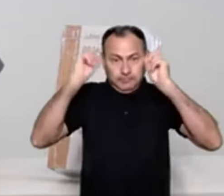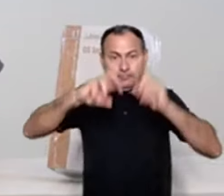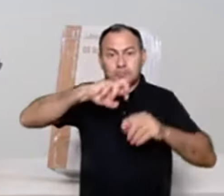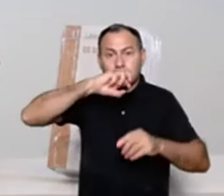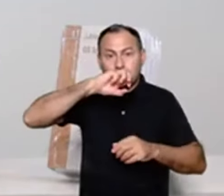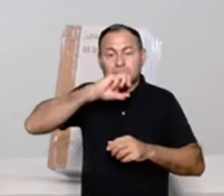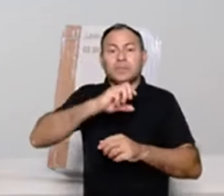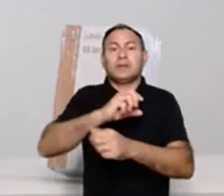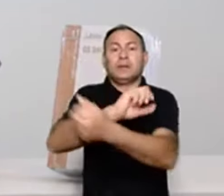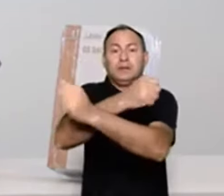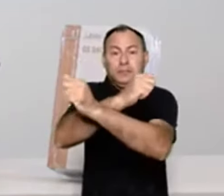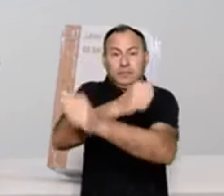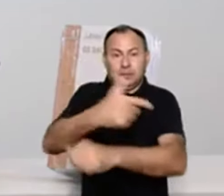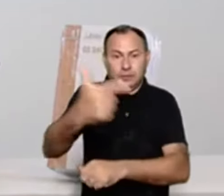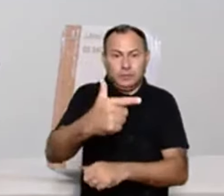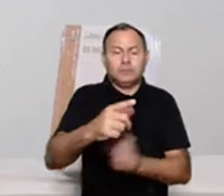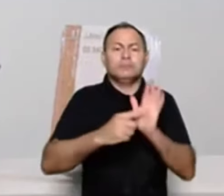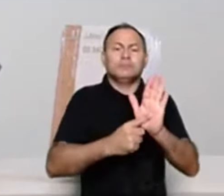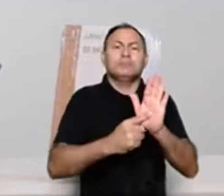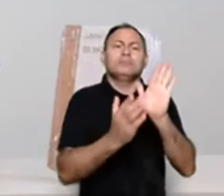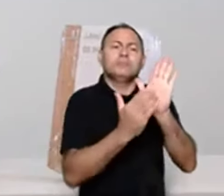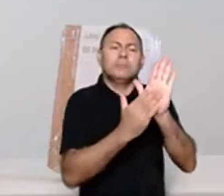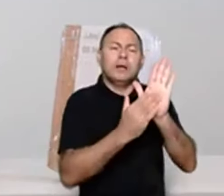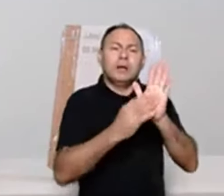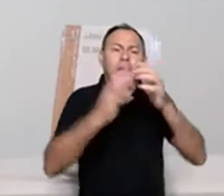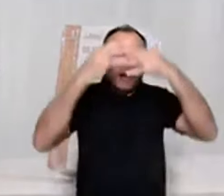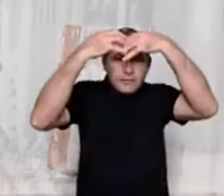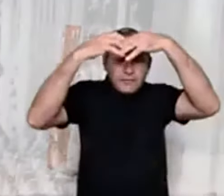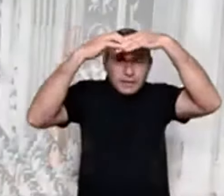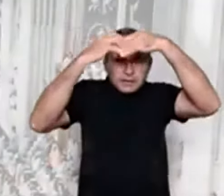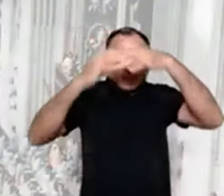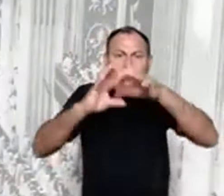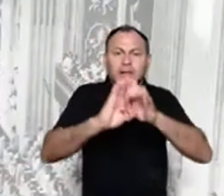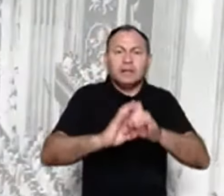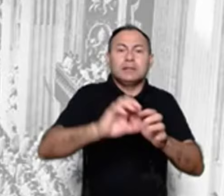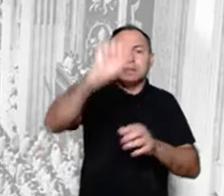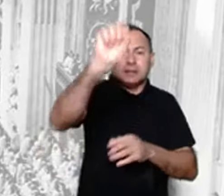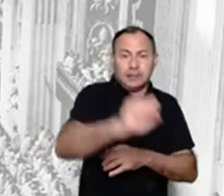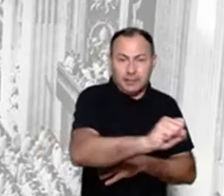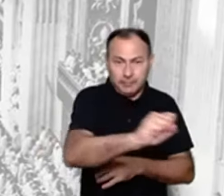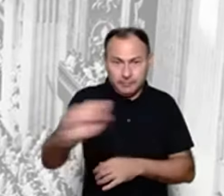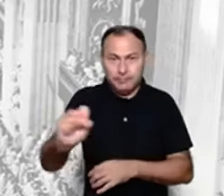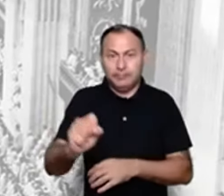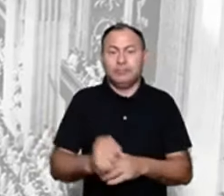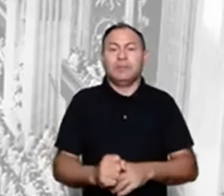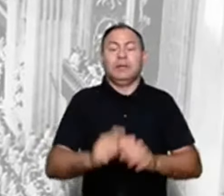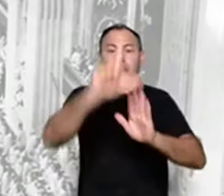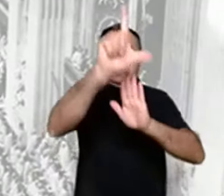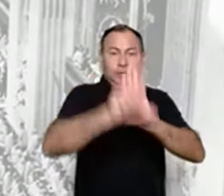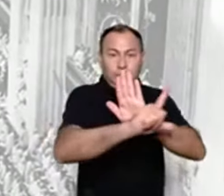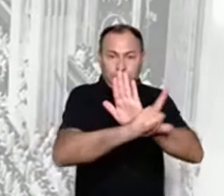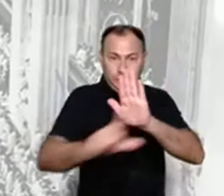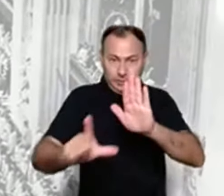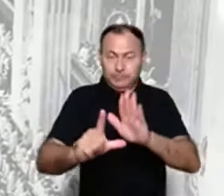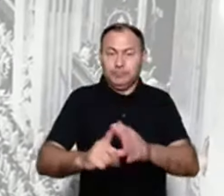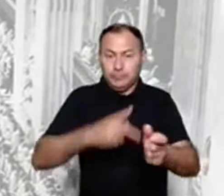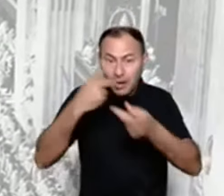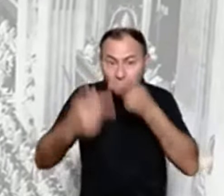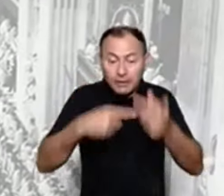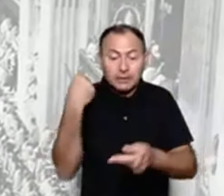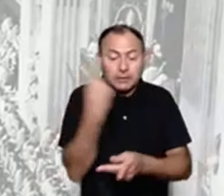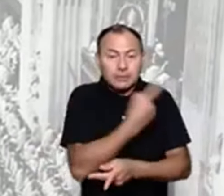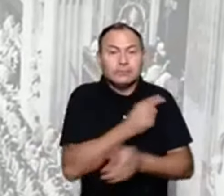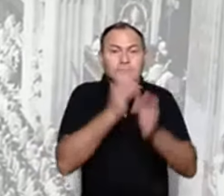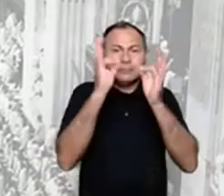propõe uma reflexão, uma unidade entre sacramentos e liturgia. E aí vai